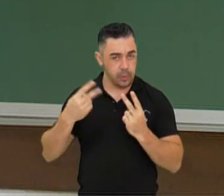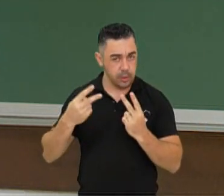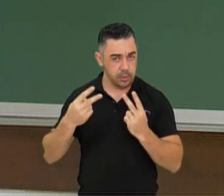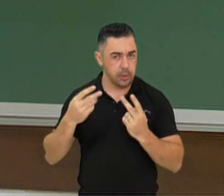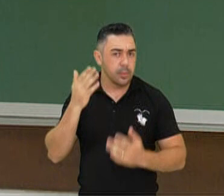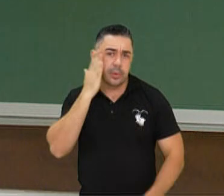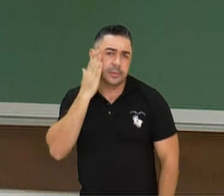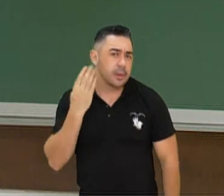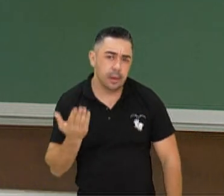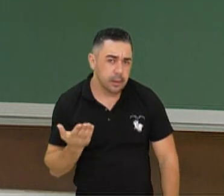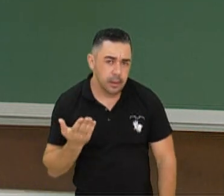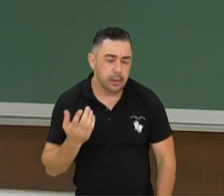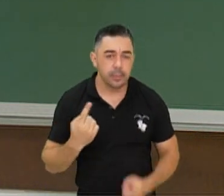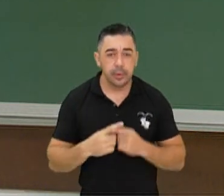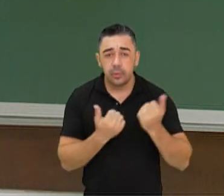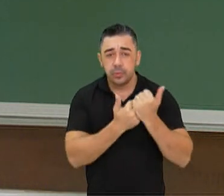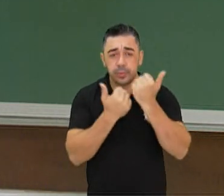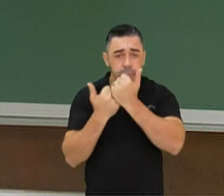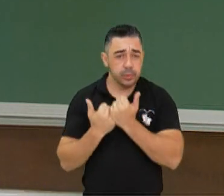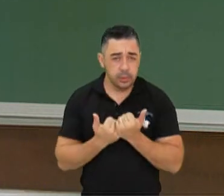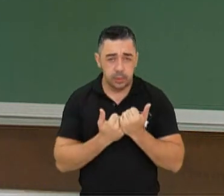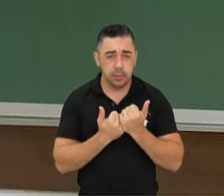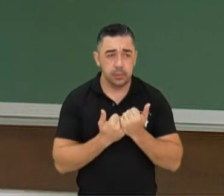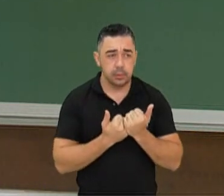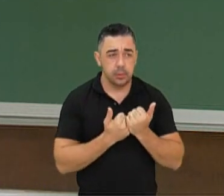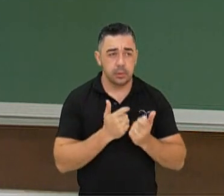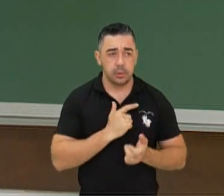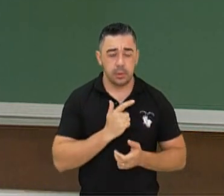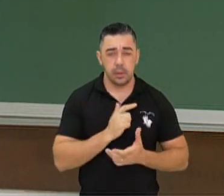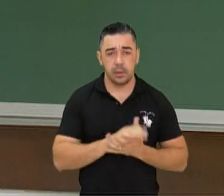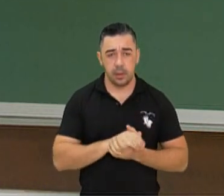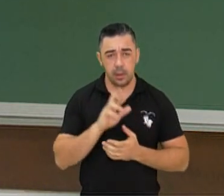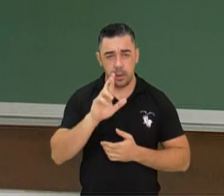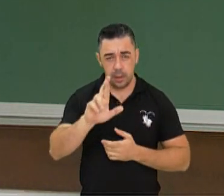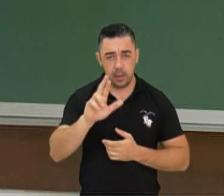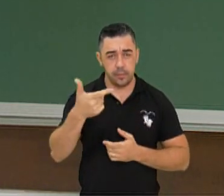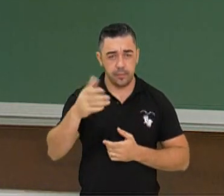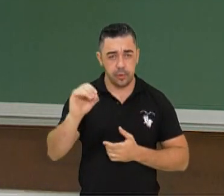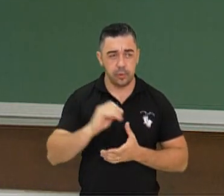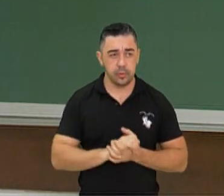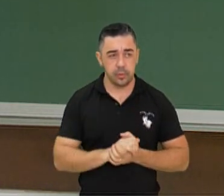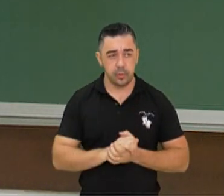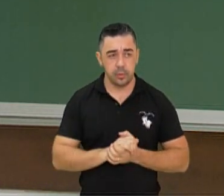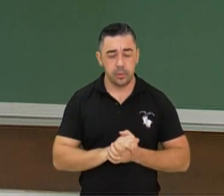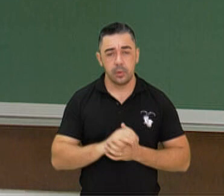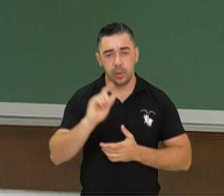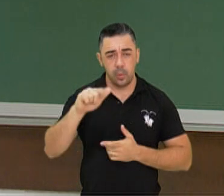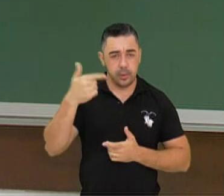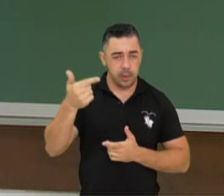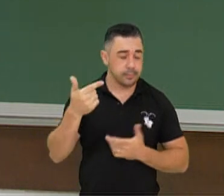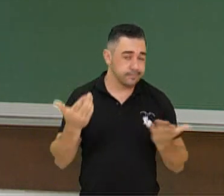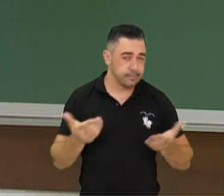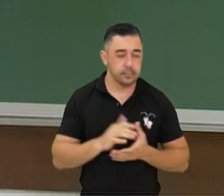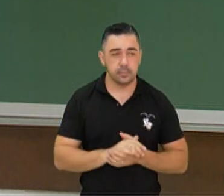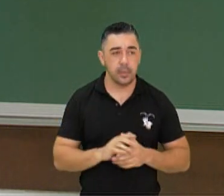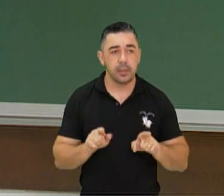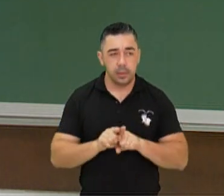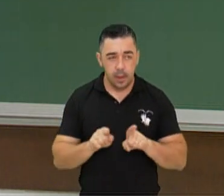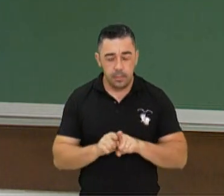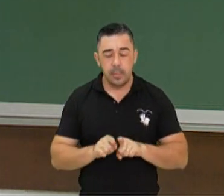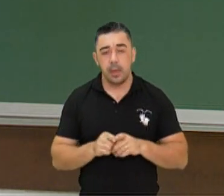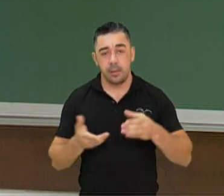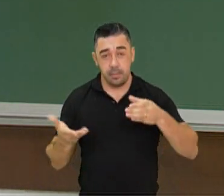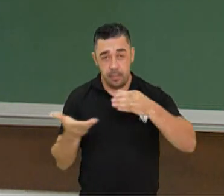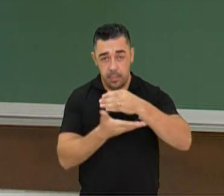Como que eu sei isso? Eu substituí o valor do raio, 20, e elevei ao quadrado. A mesma coisa eu fiz com